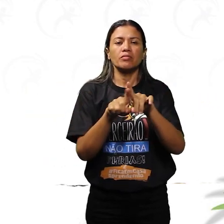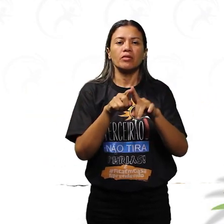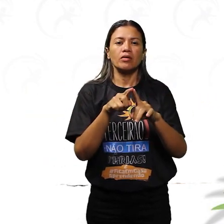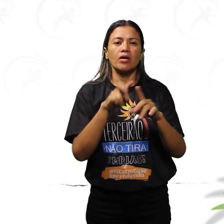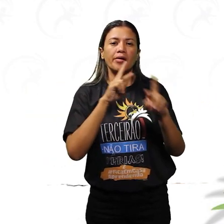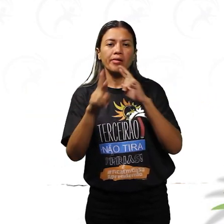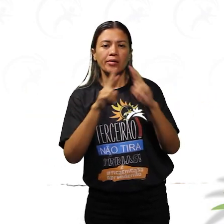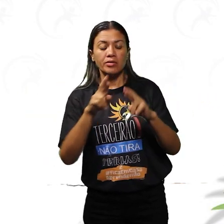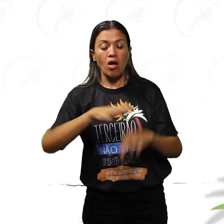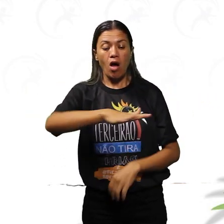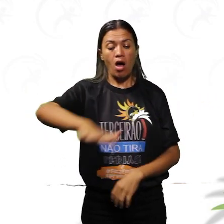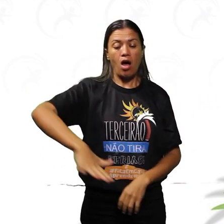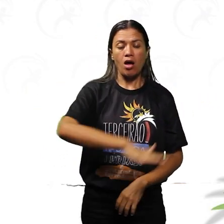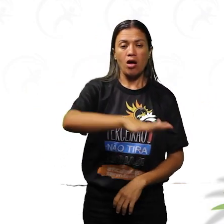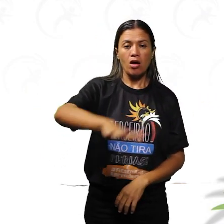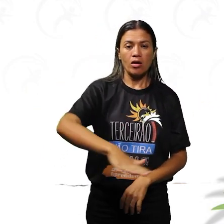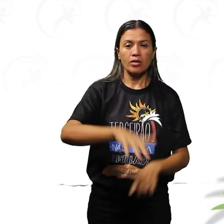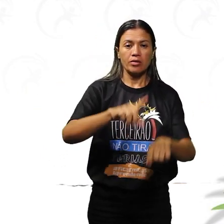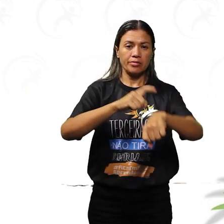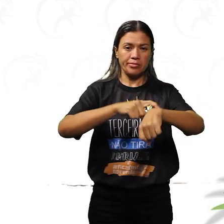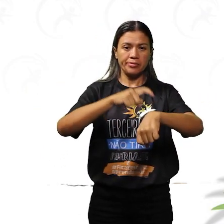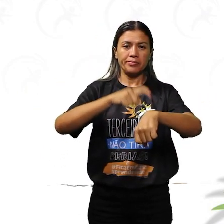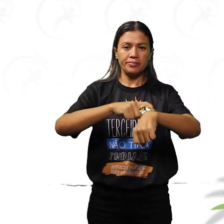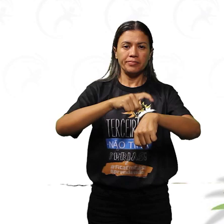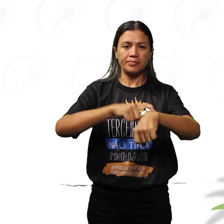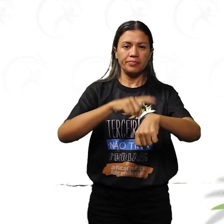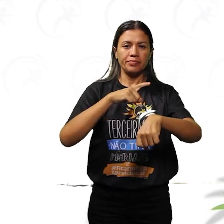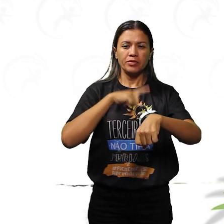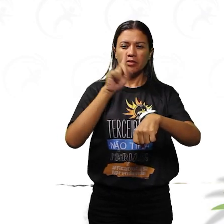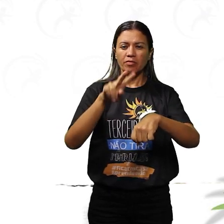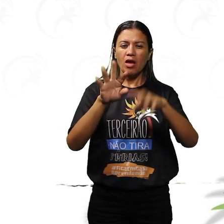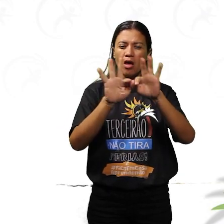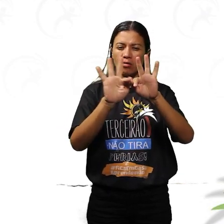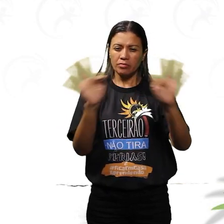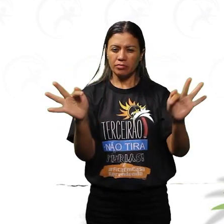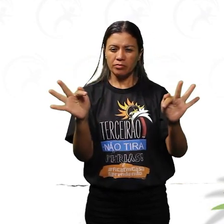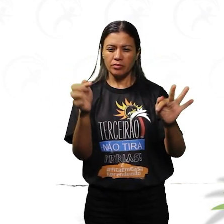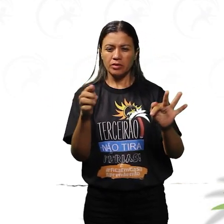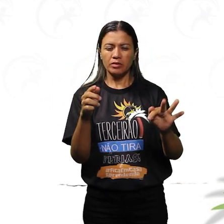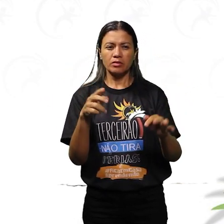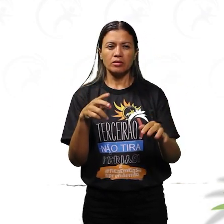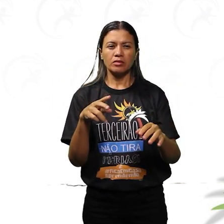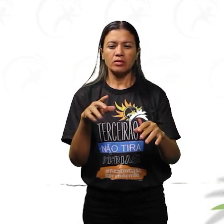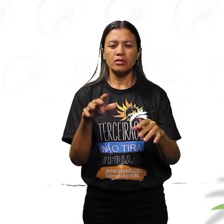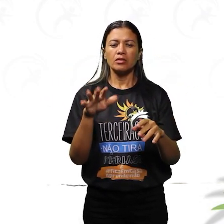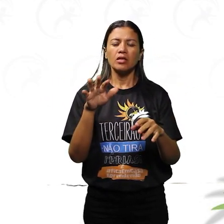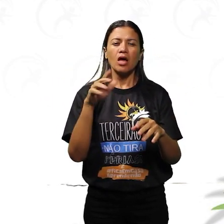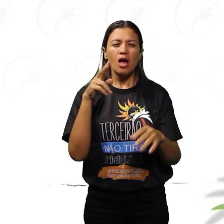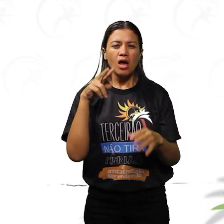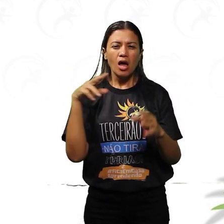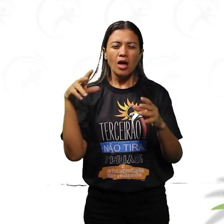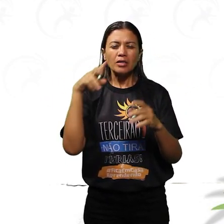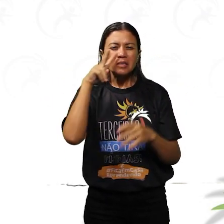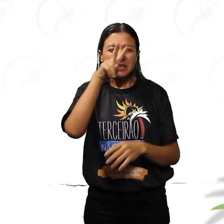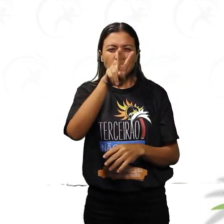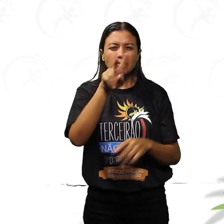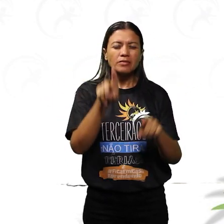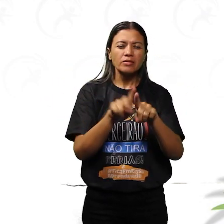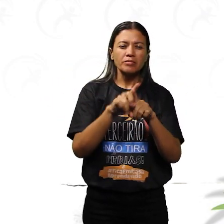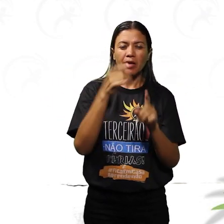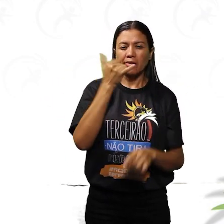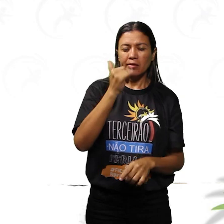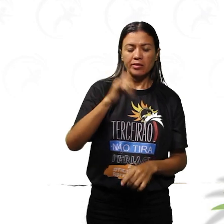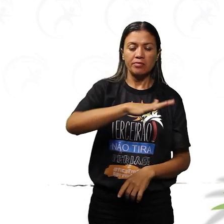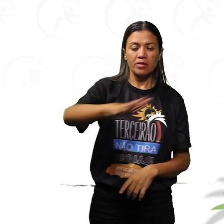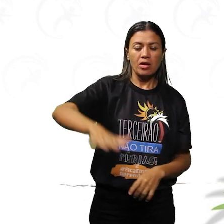por uma área em um determinado tempo. Então eu tenho ali na equação a intensidade física sendo a energia pela área